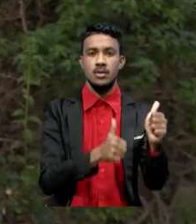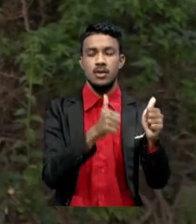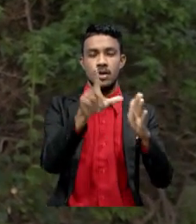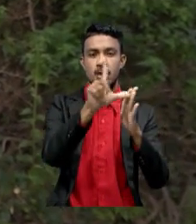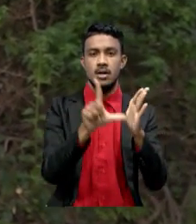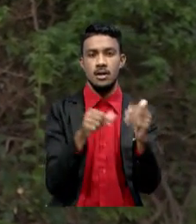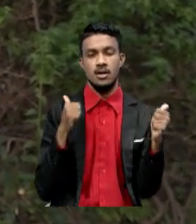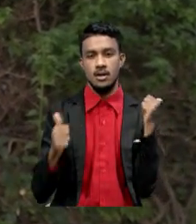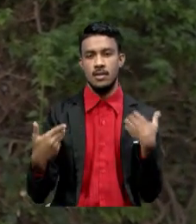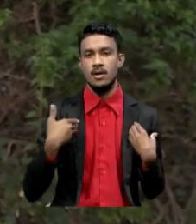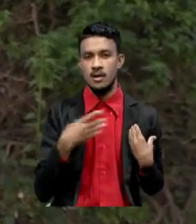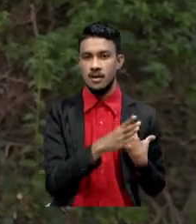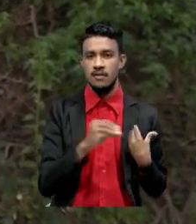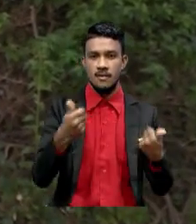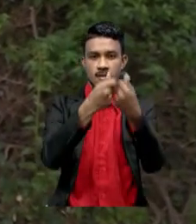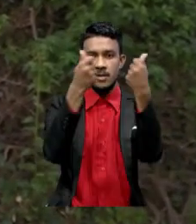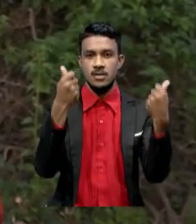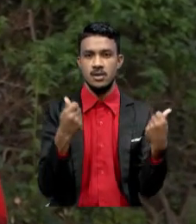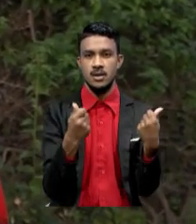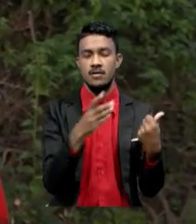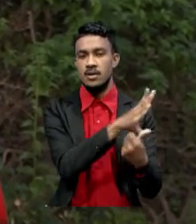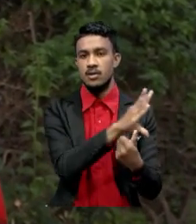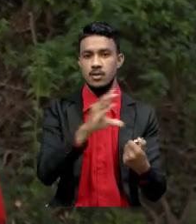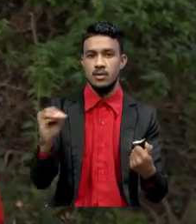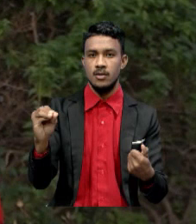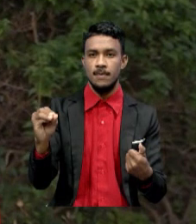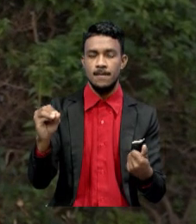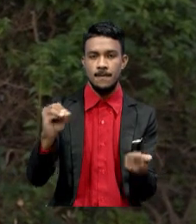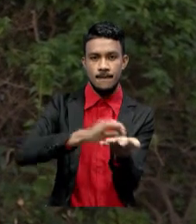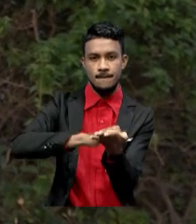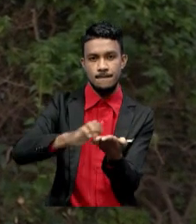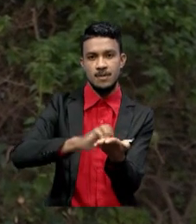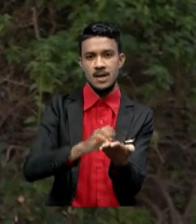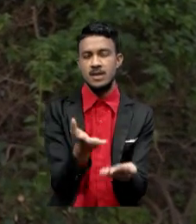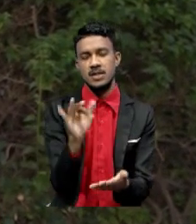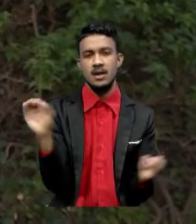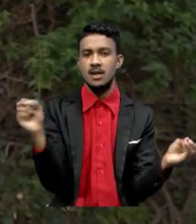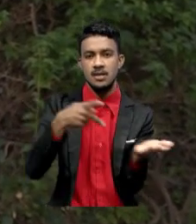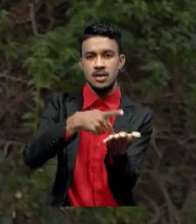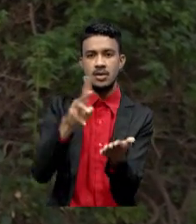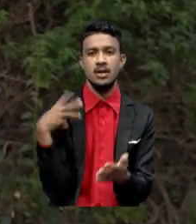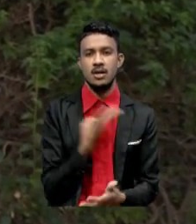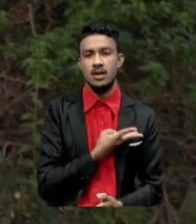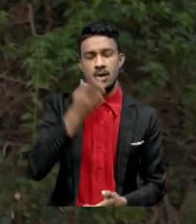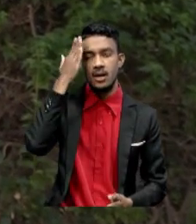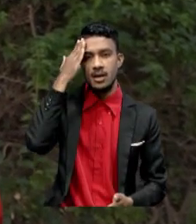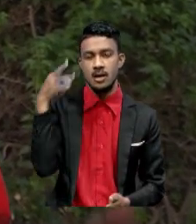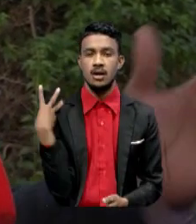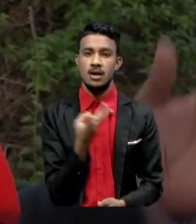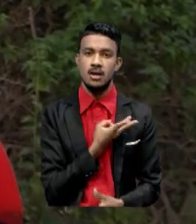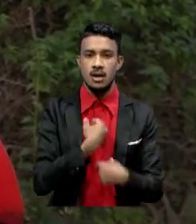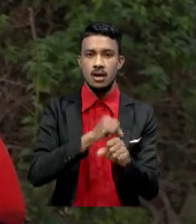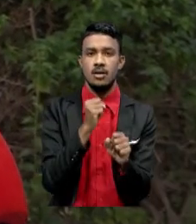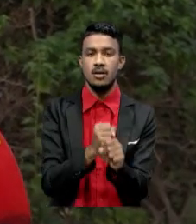iya administrativa nomos iya proseso ilegal sira neban lasero ita notifika pronto ita ita inkamina halo